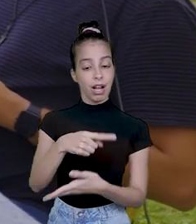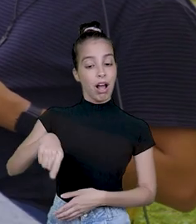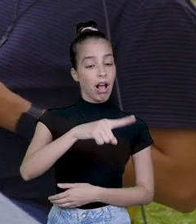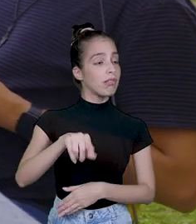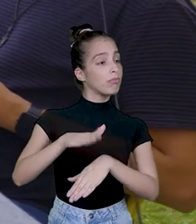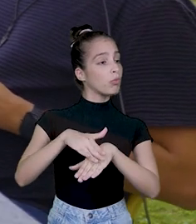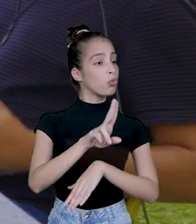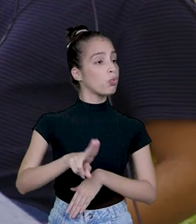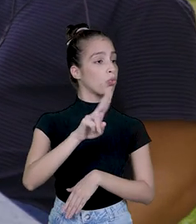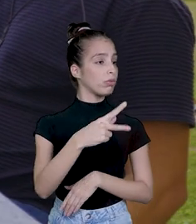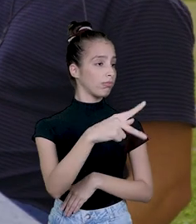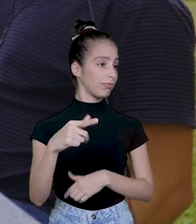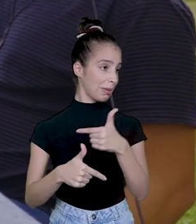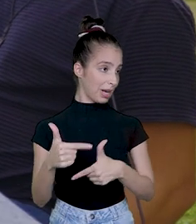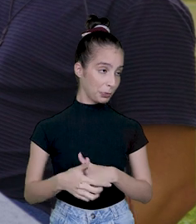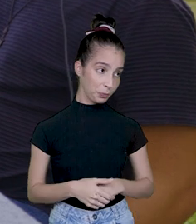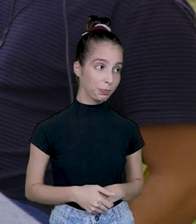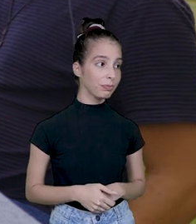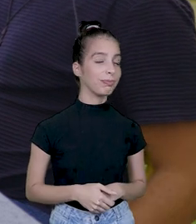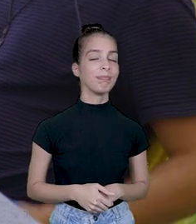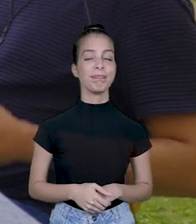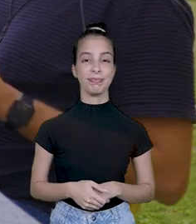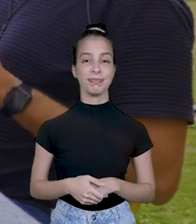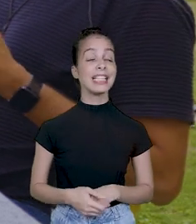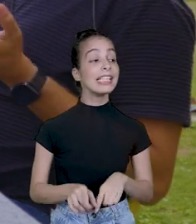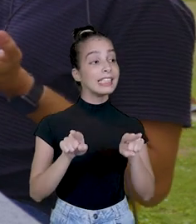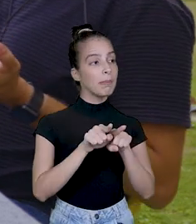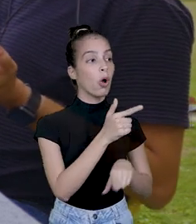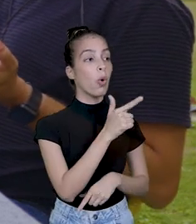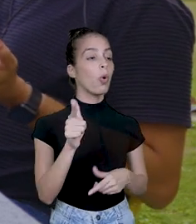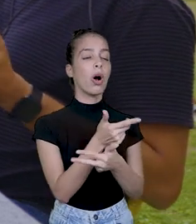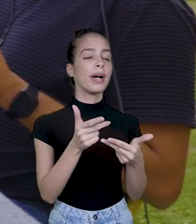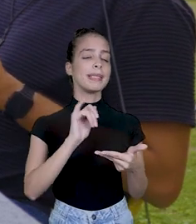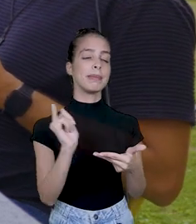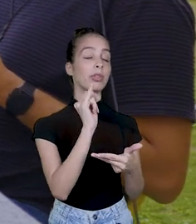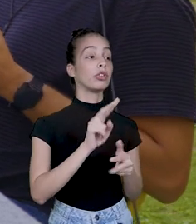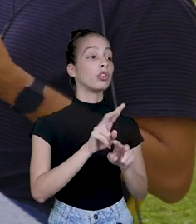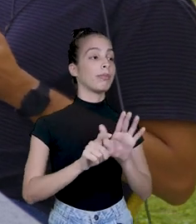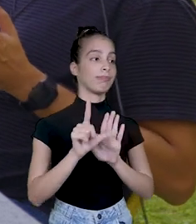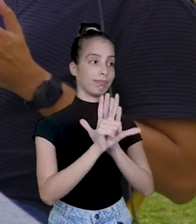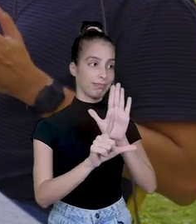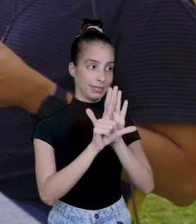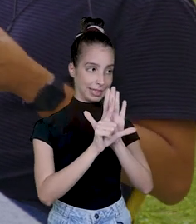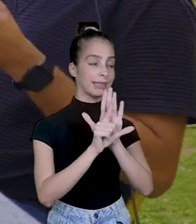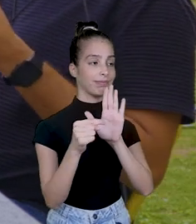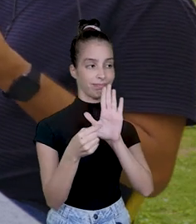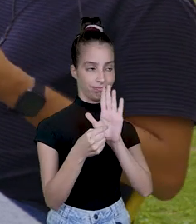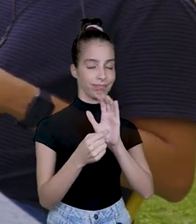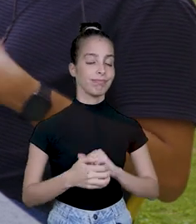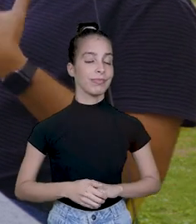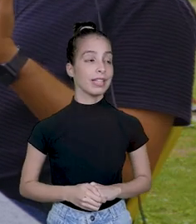pontualmente nos seus setores e uma outra coisa importante de falar é a questão da legislação né existe existem